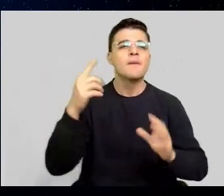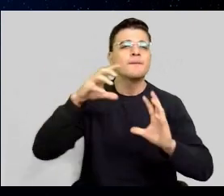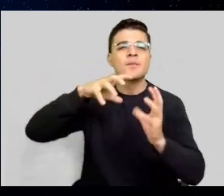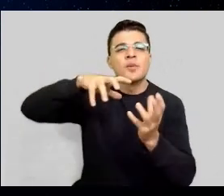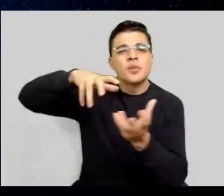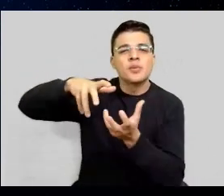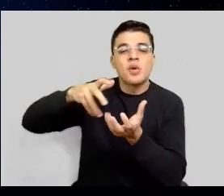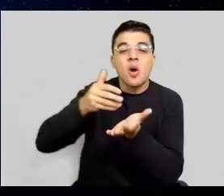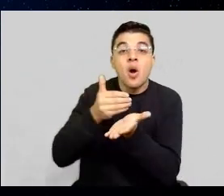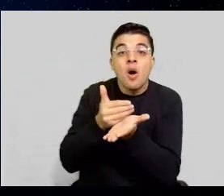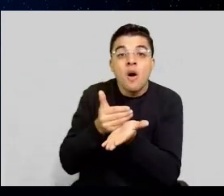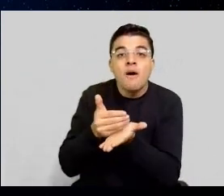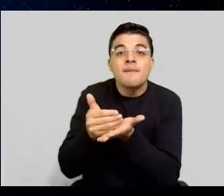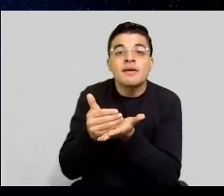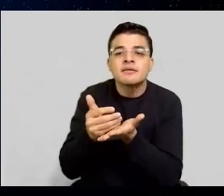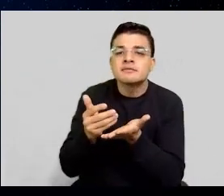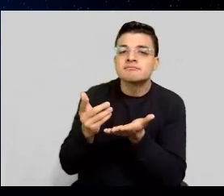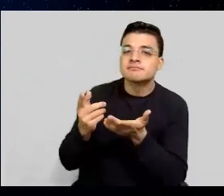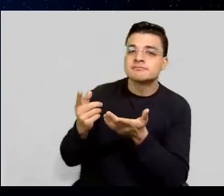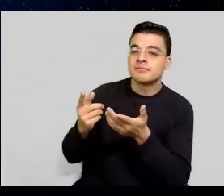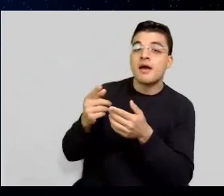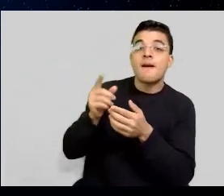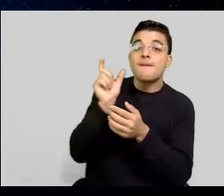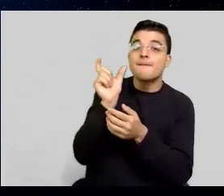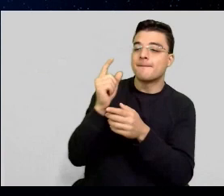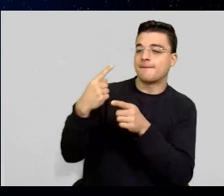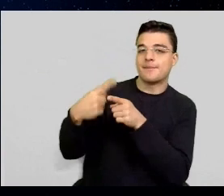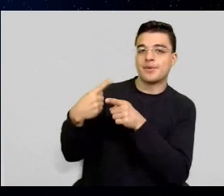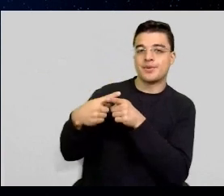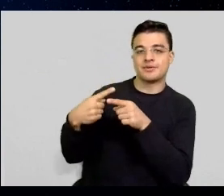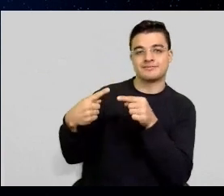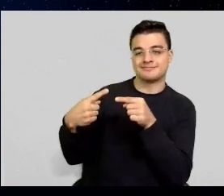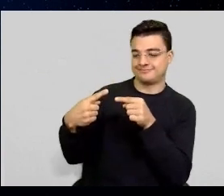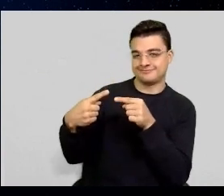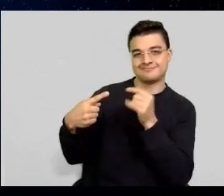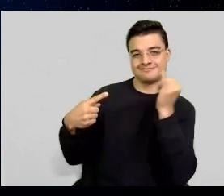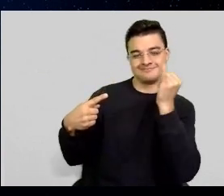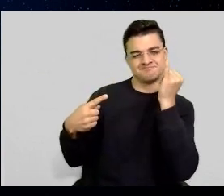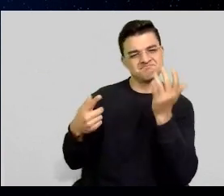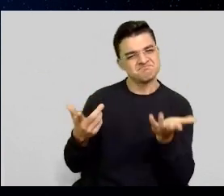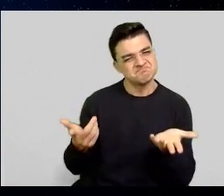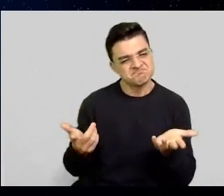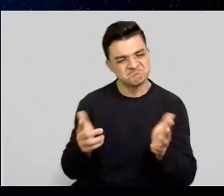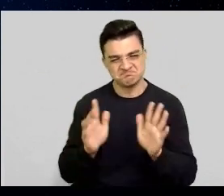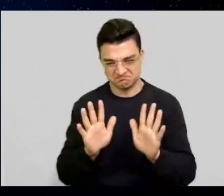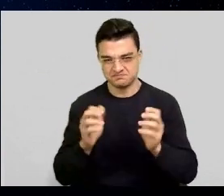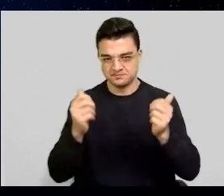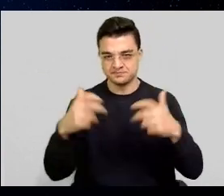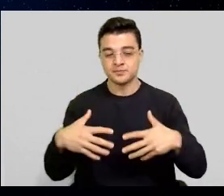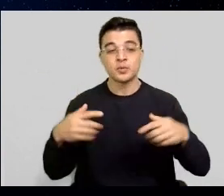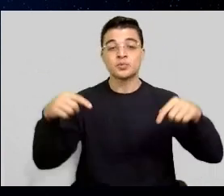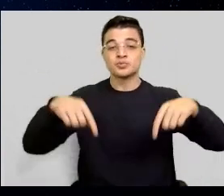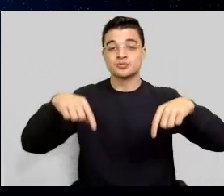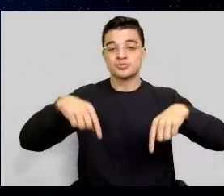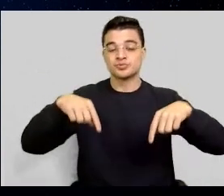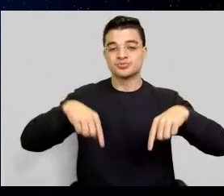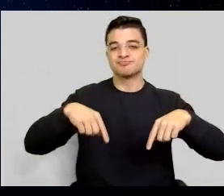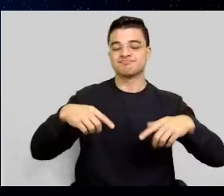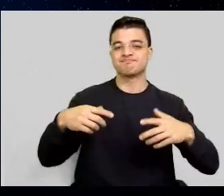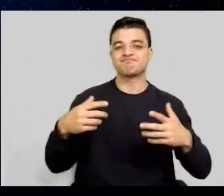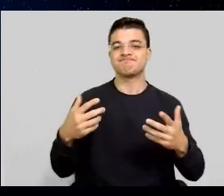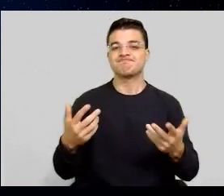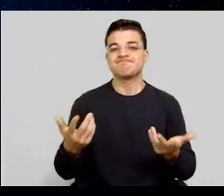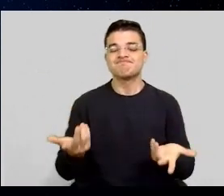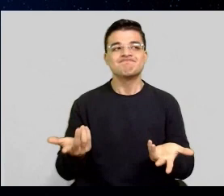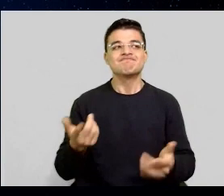que eu trago, que é de tanta importância e relevância em relação ao cenário que a gente está hoje? Muitas vezes nós não entendemos